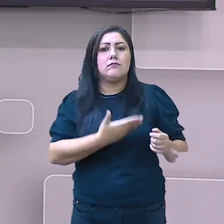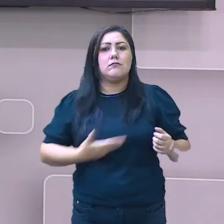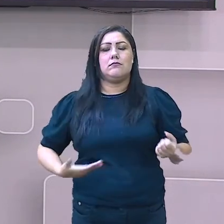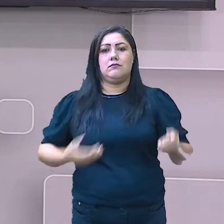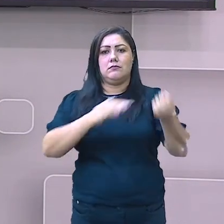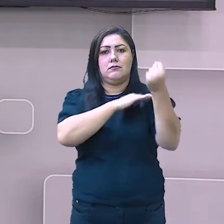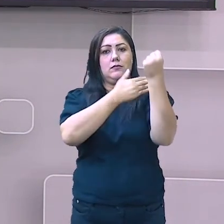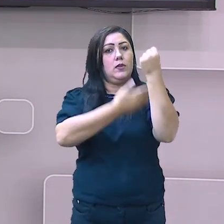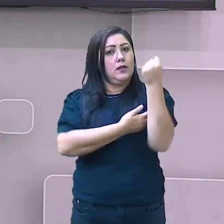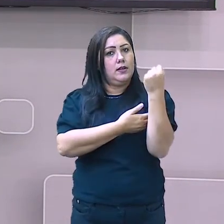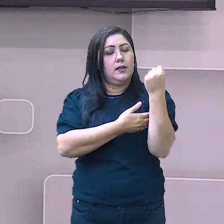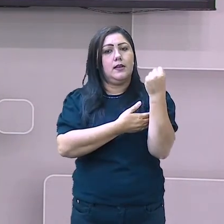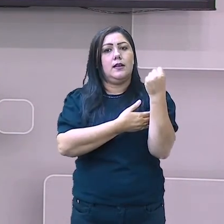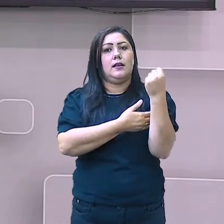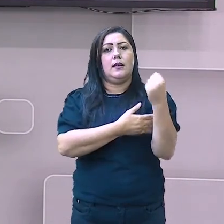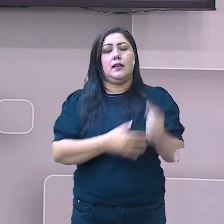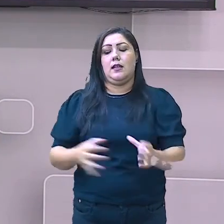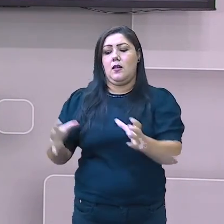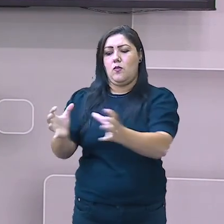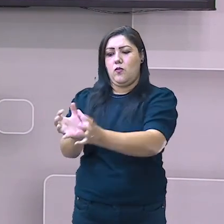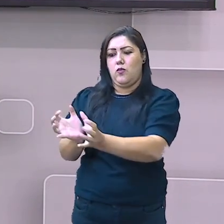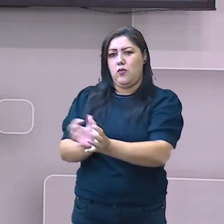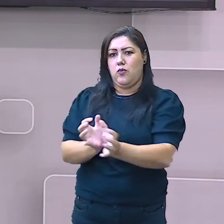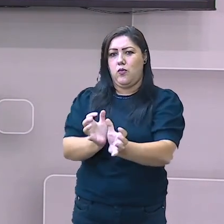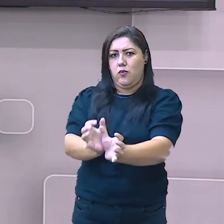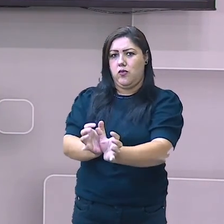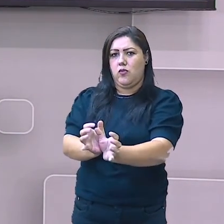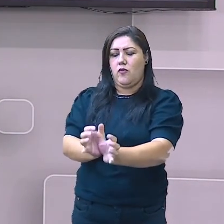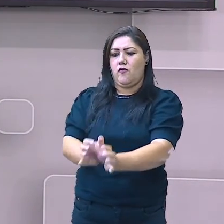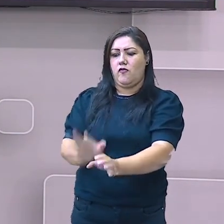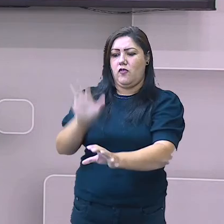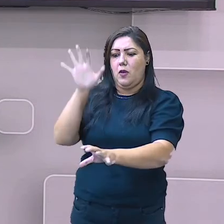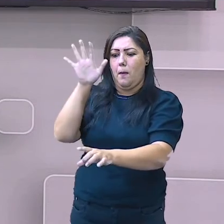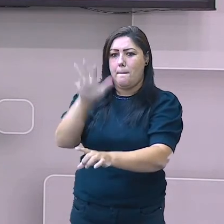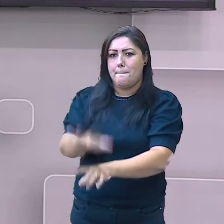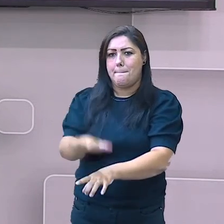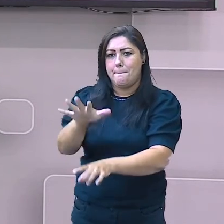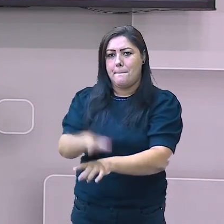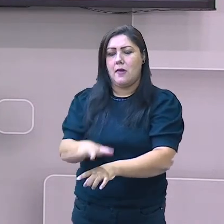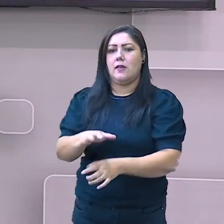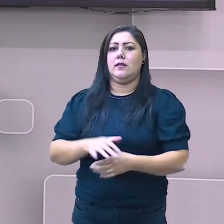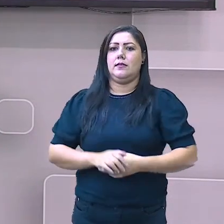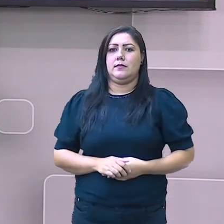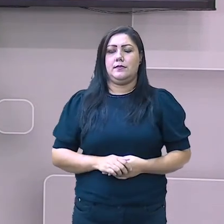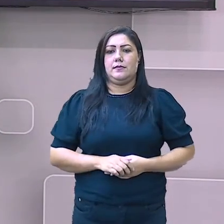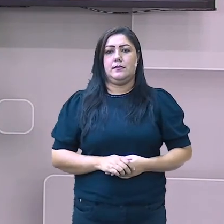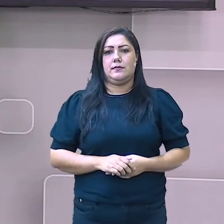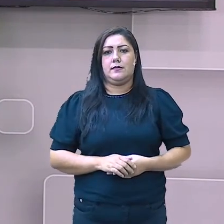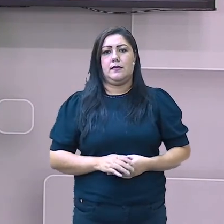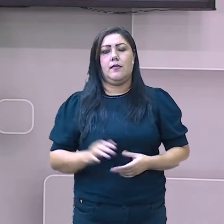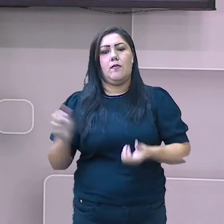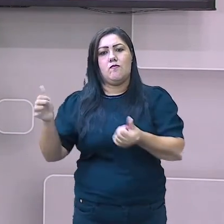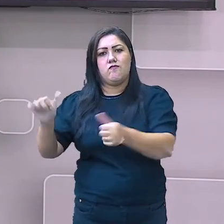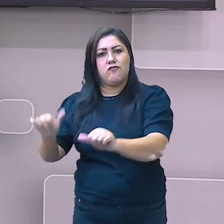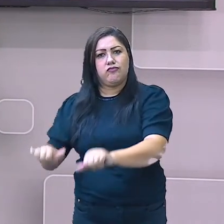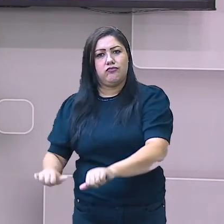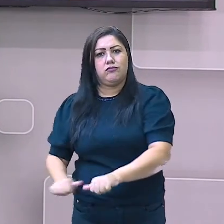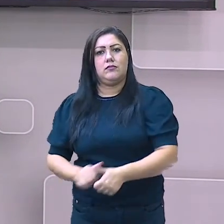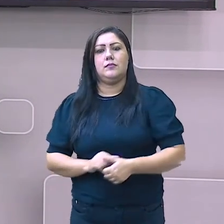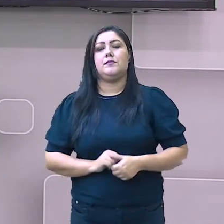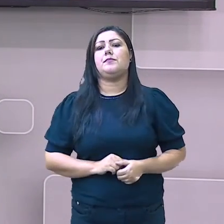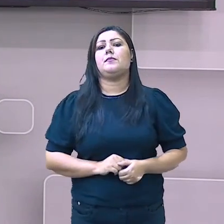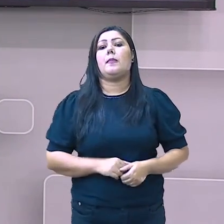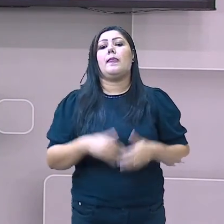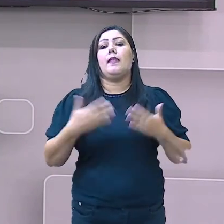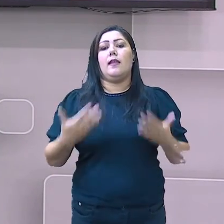soviéticas foram reprimidas e consideradas burguesas ou decadentes. Sob o regime stalinista surgiu o